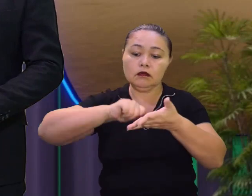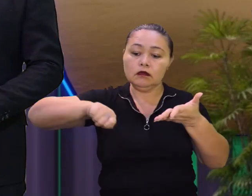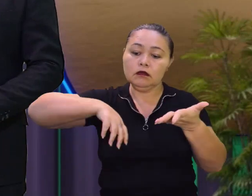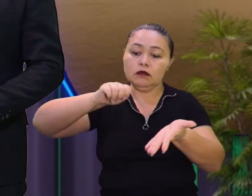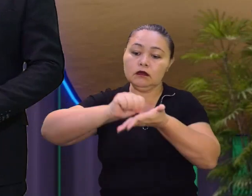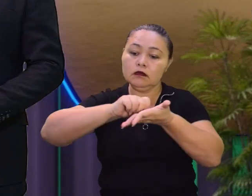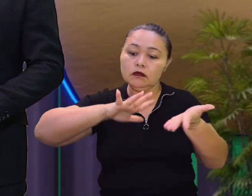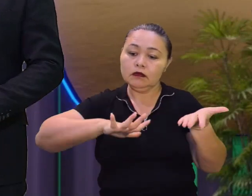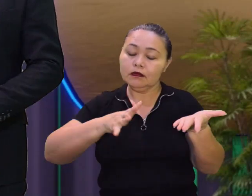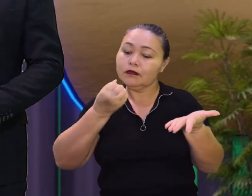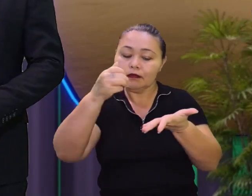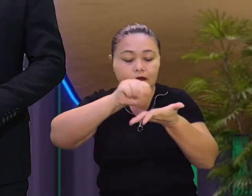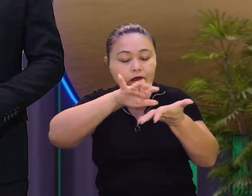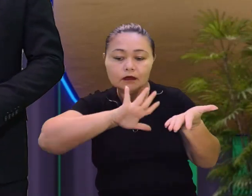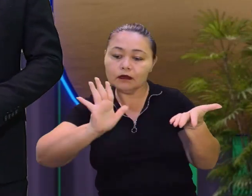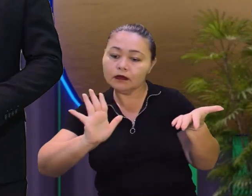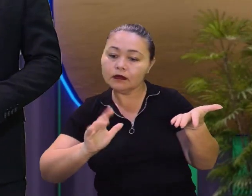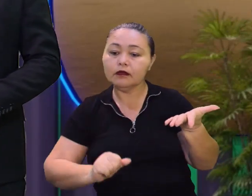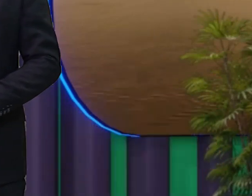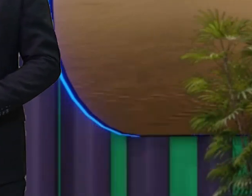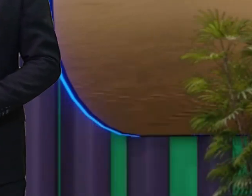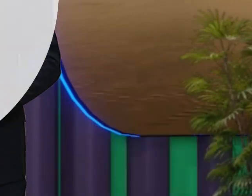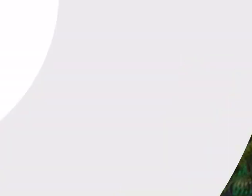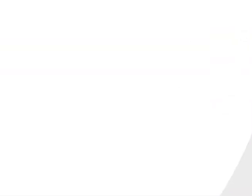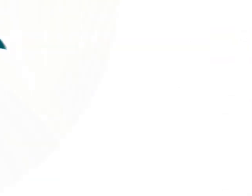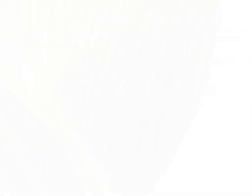da atividade. Boa atividade. Tchau. Tchau.